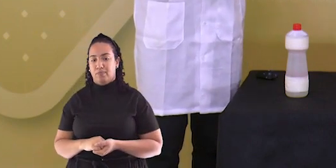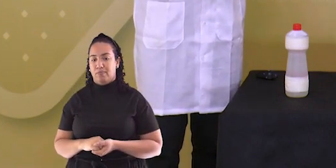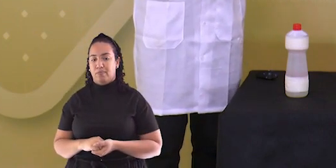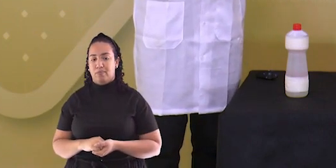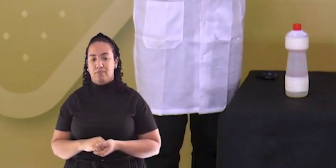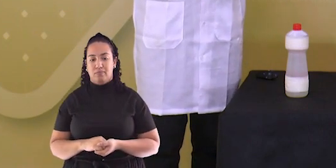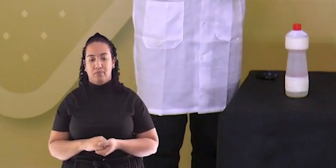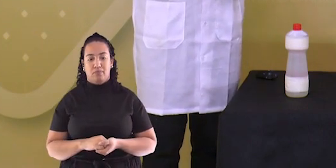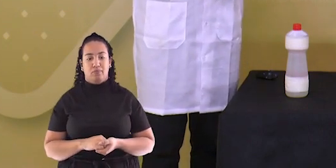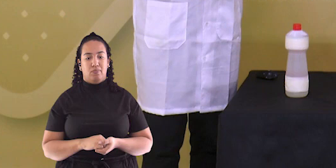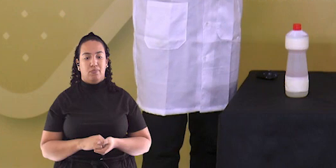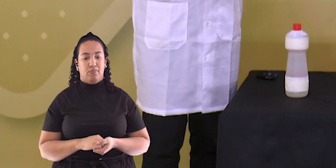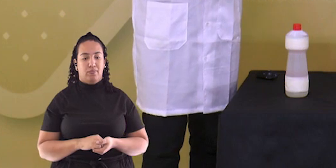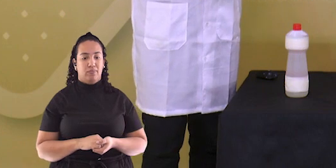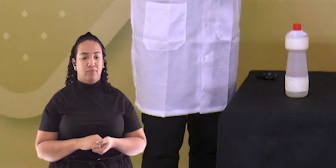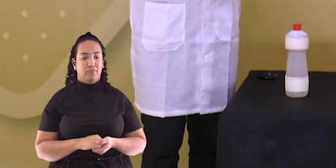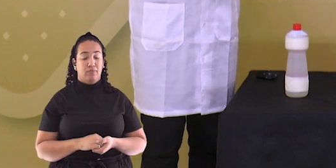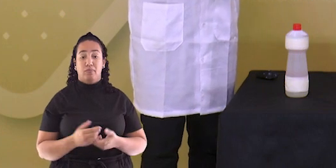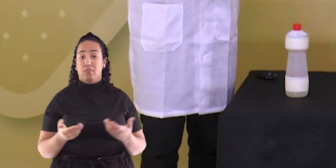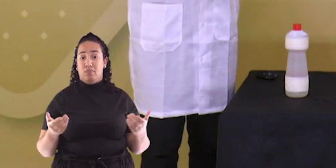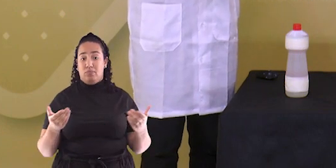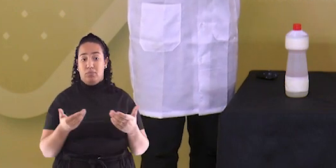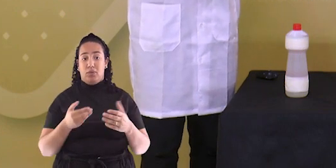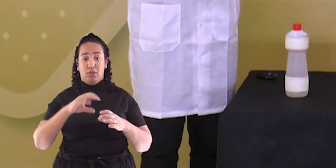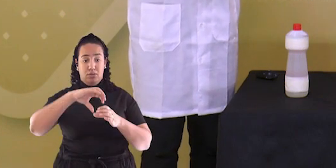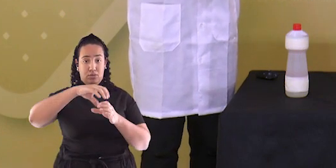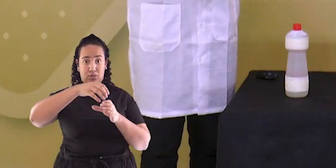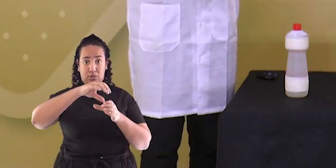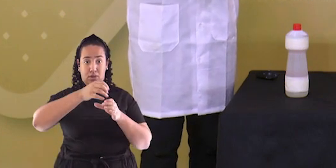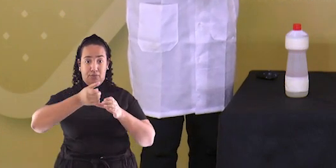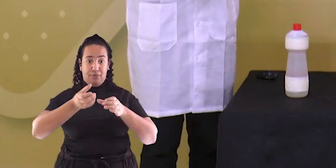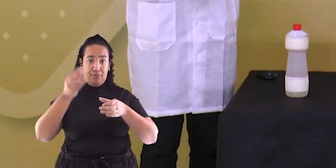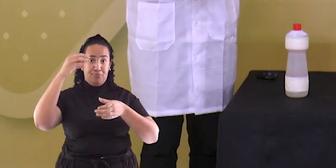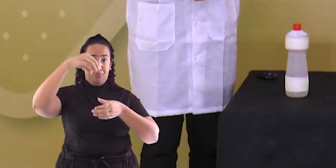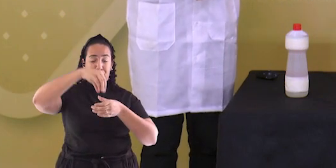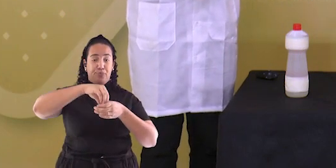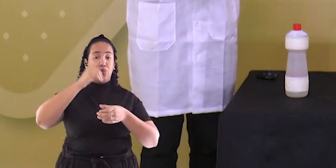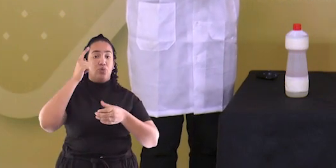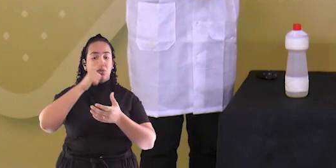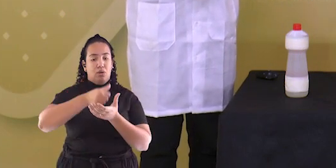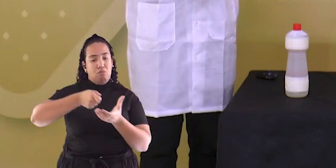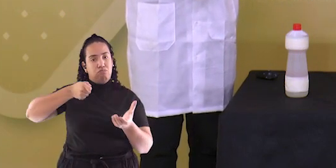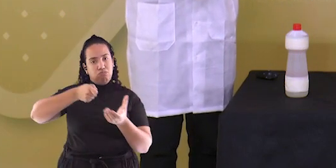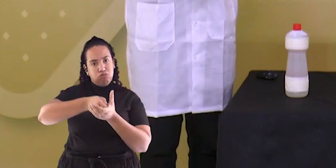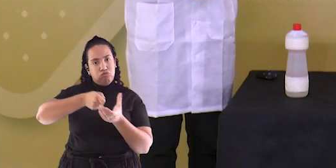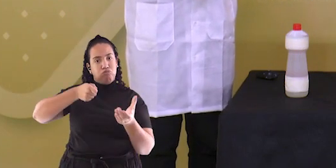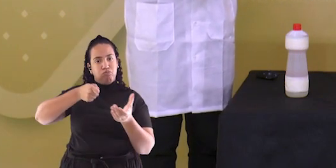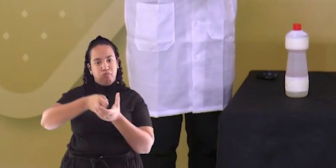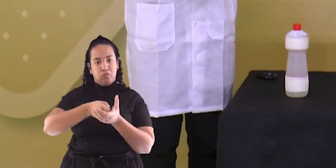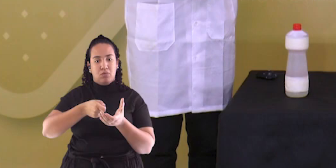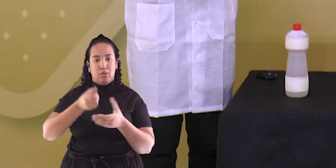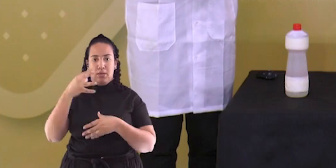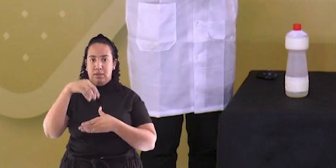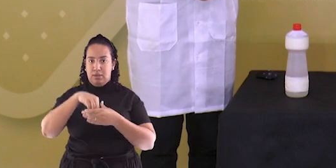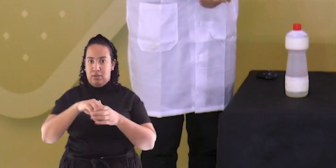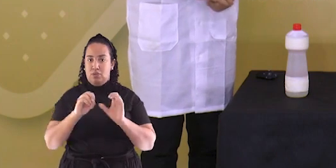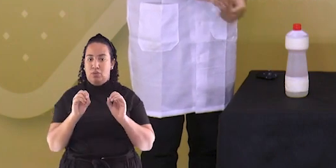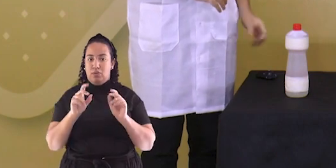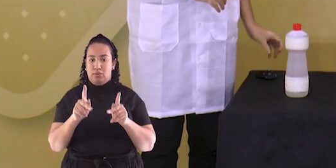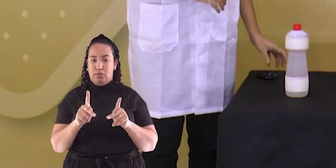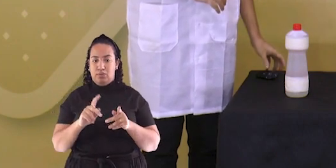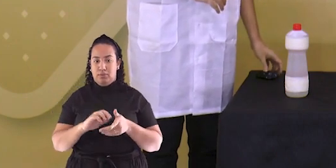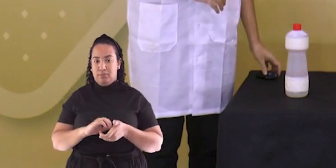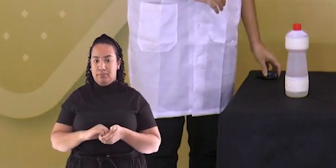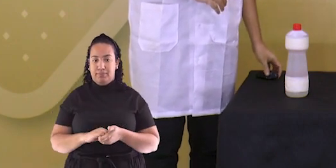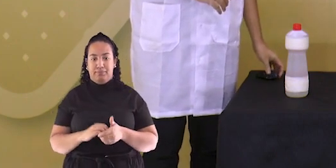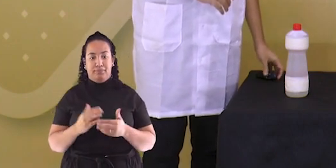De modo que, quando ela cobrir a boca da garrafa, a gente consiga bombear ar dentro dela. Show? Então,